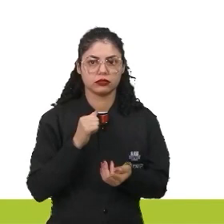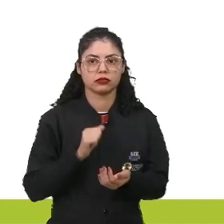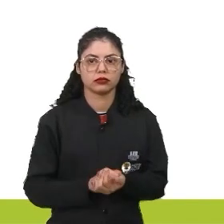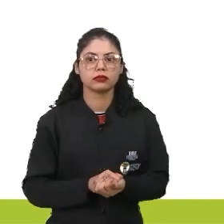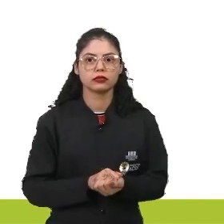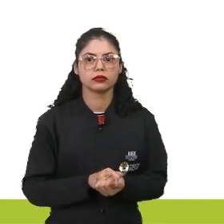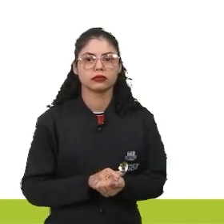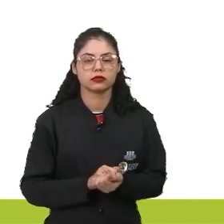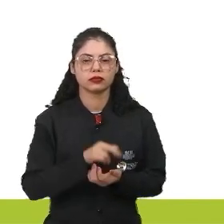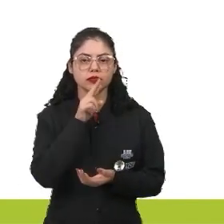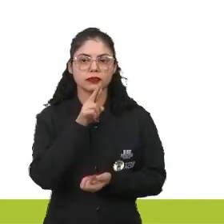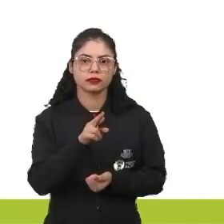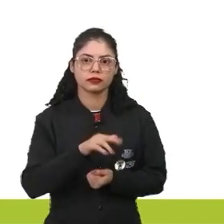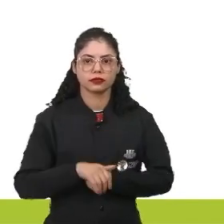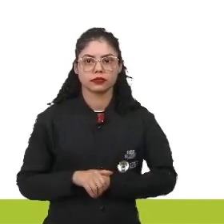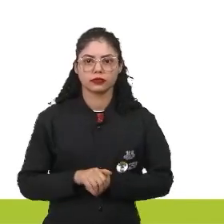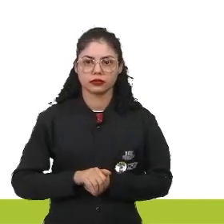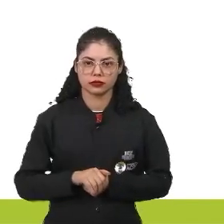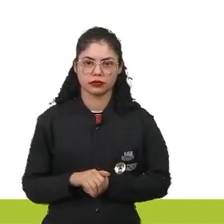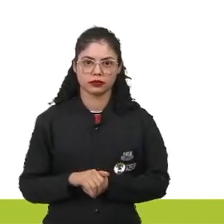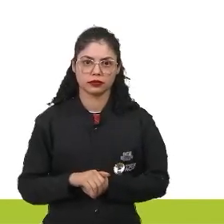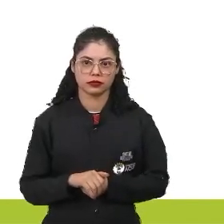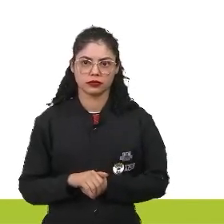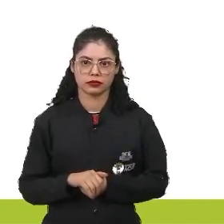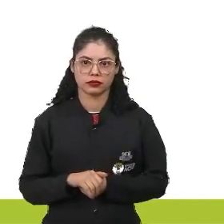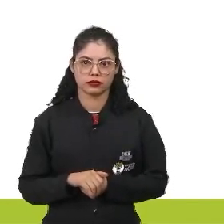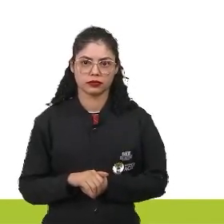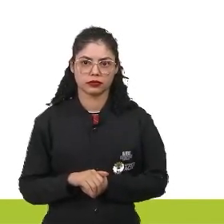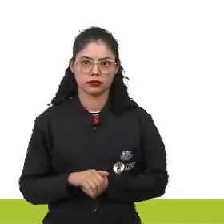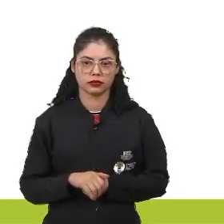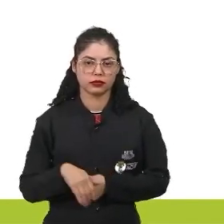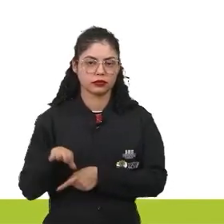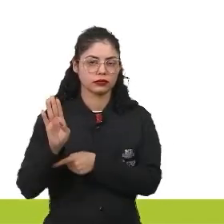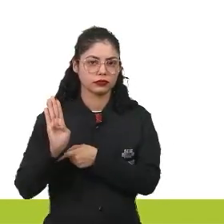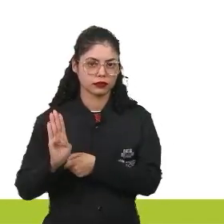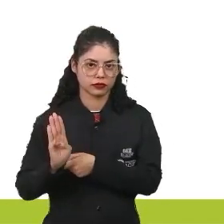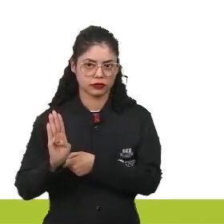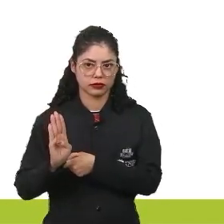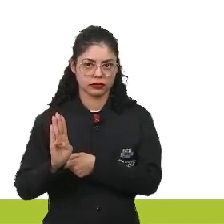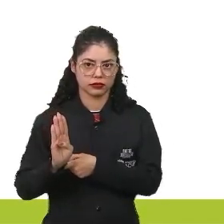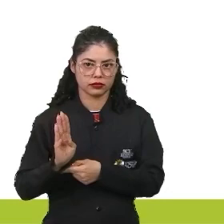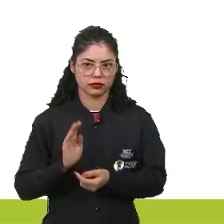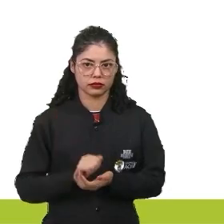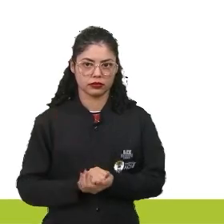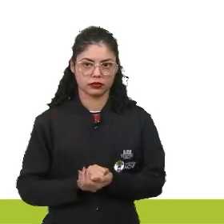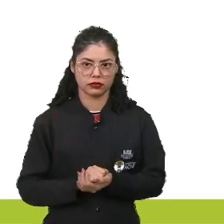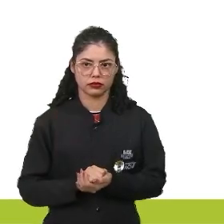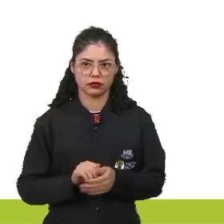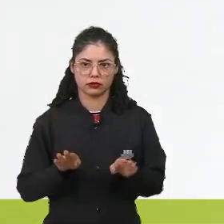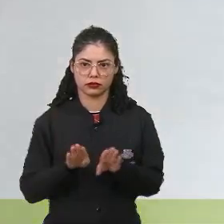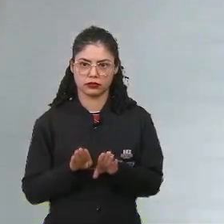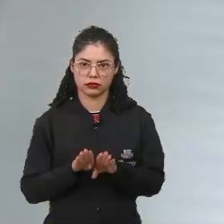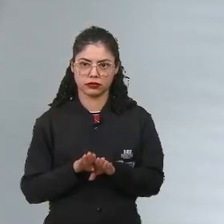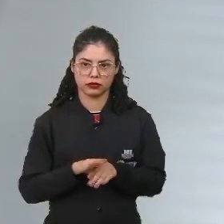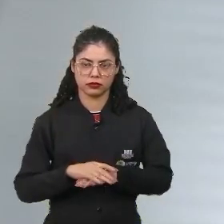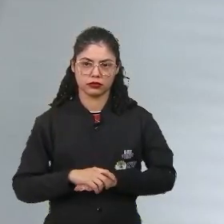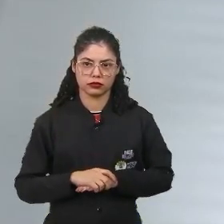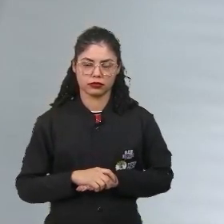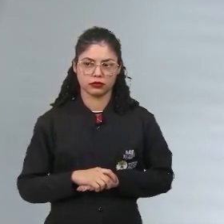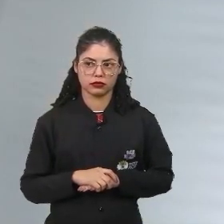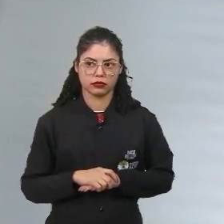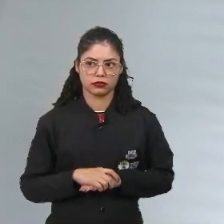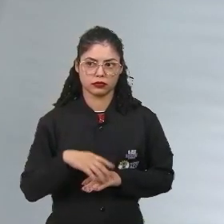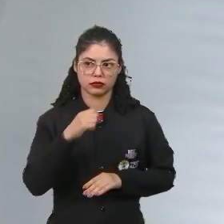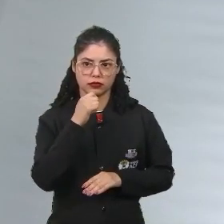resíduo. Resposta correta, alternativa C, a parte de